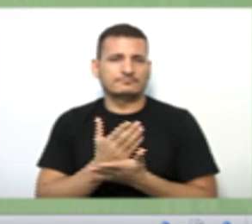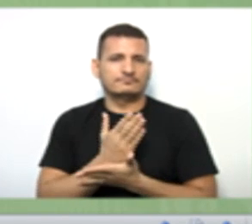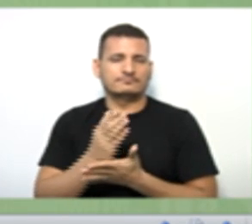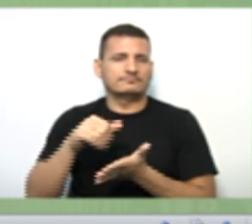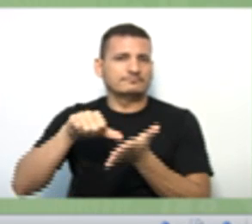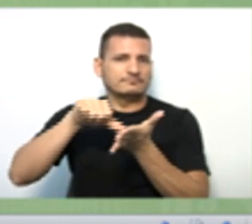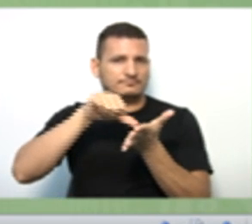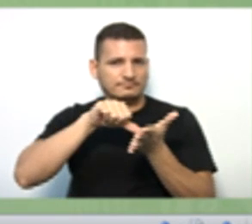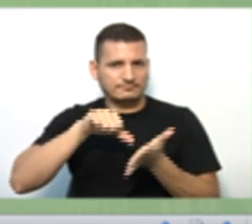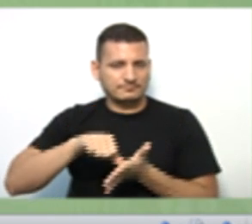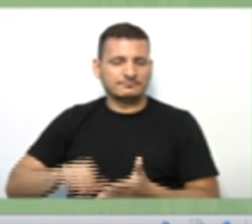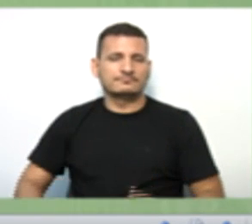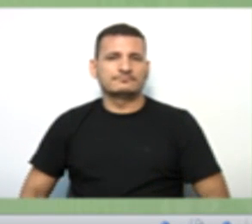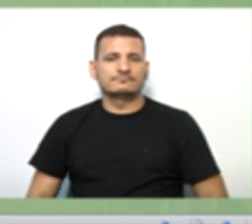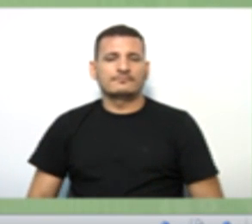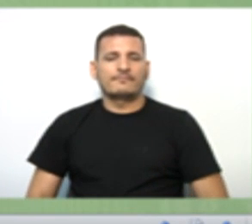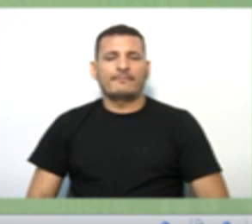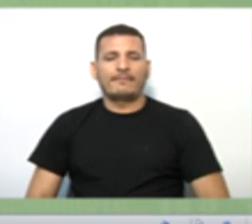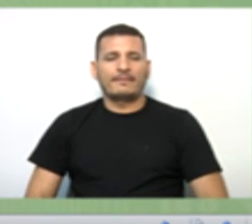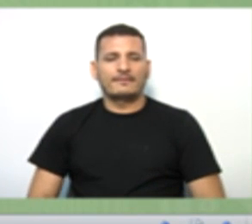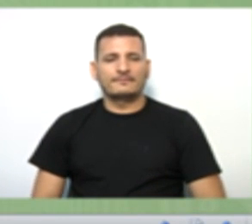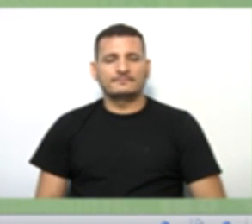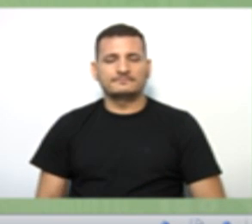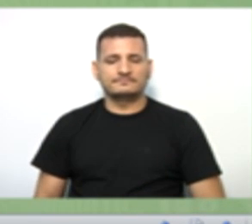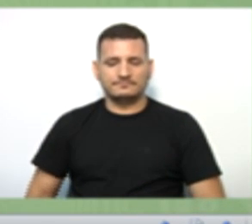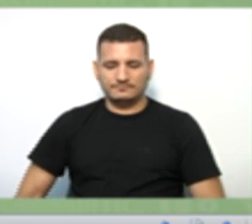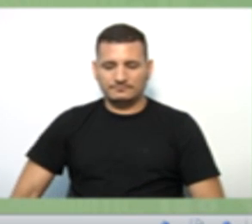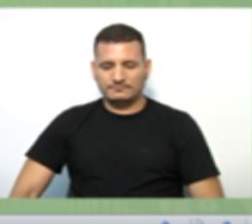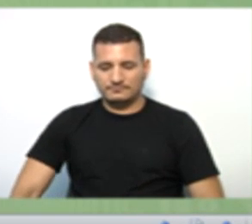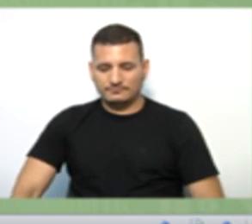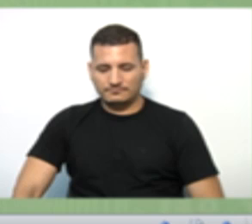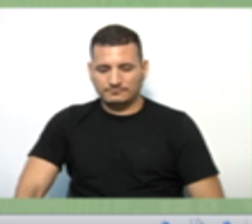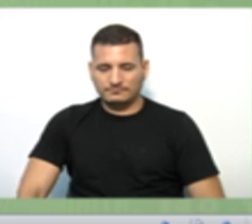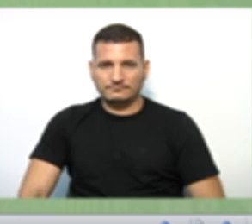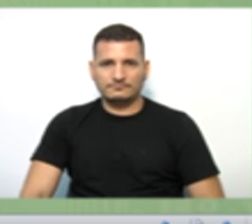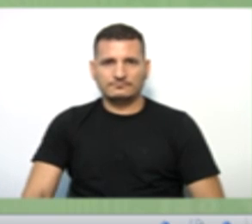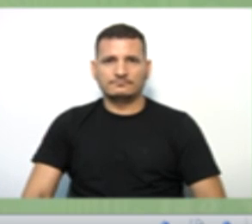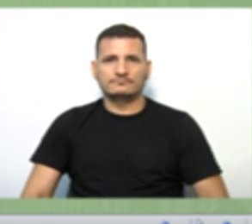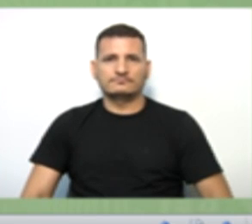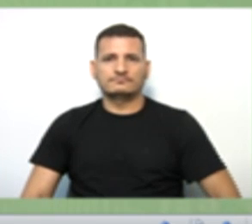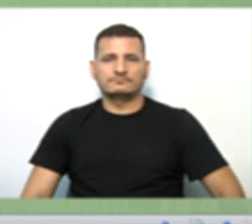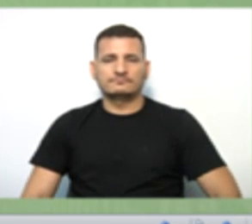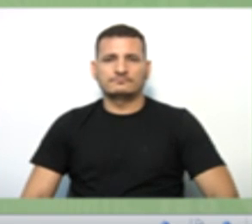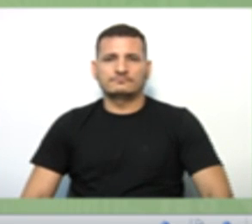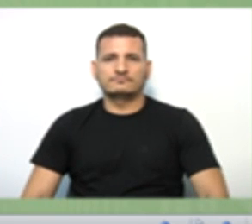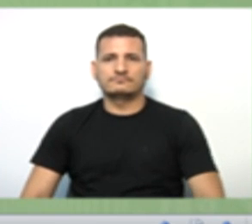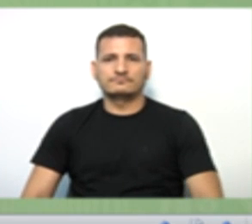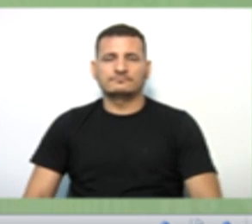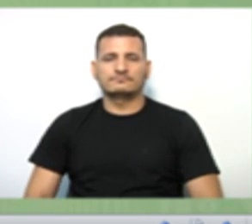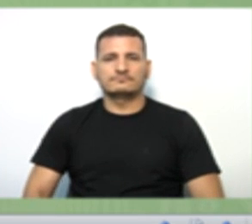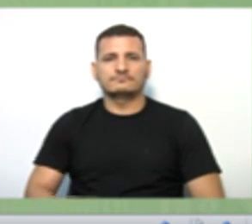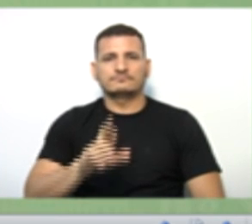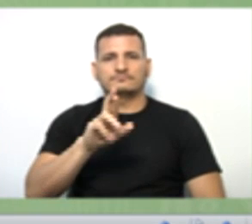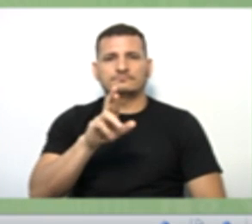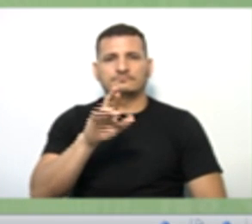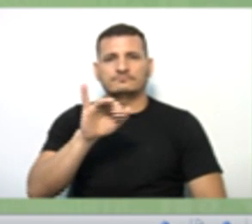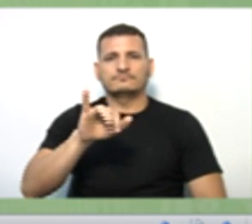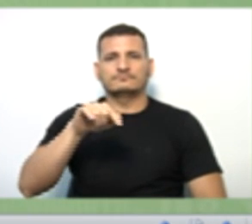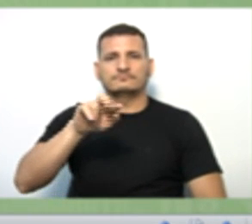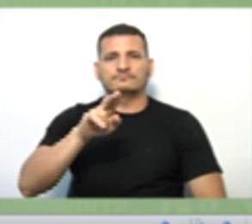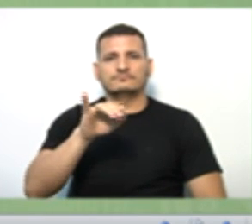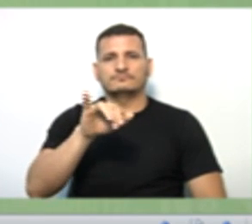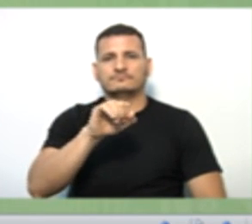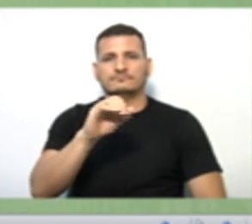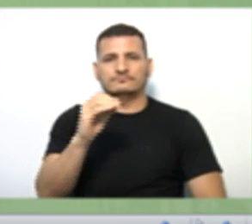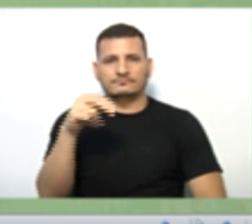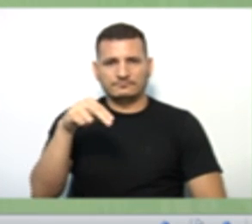definir esse raciocínio lógico? A gente tem um aluno aqui, o Rickson, de Guajará-Mirim. Opa! A resposta dele, raciocínio